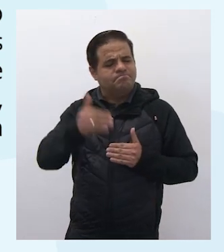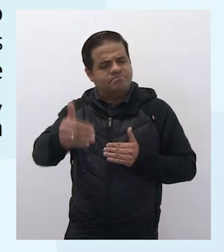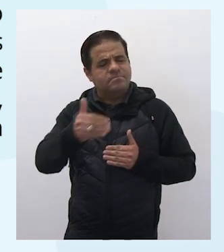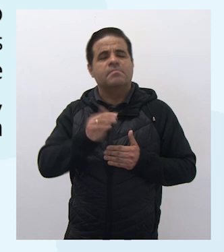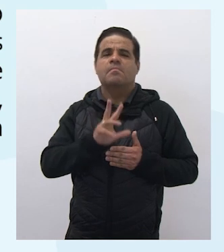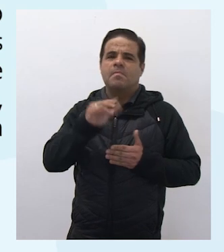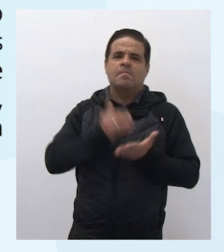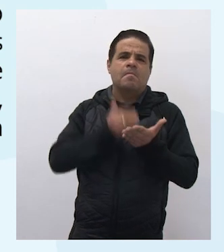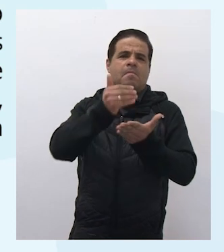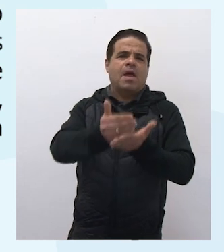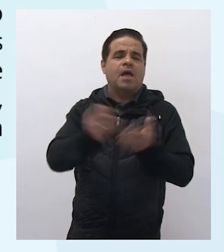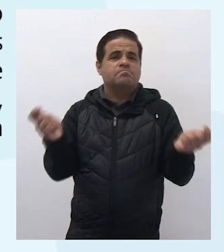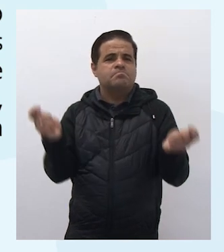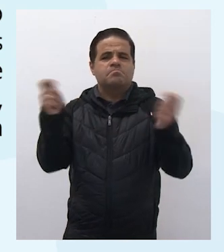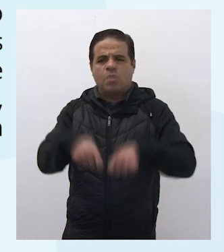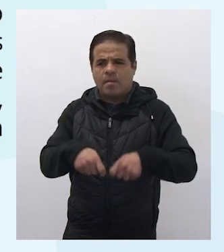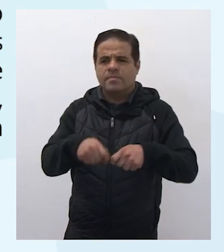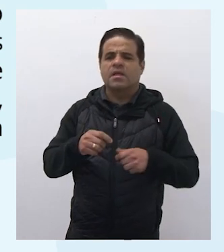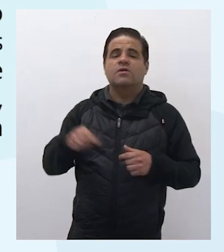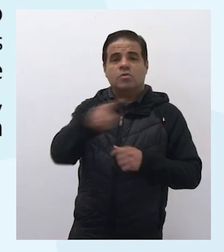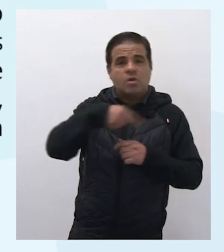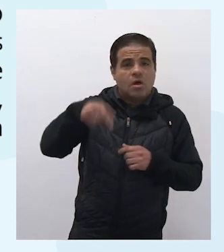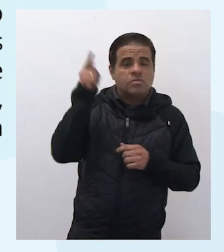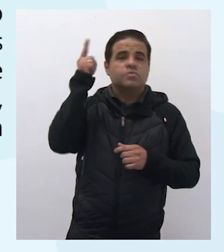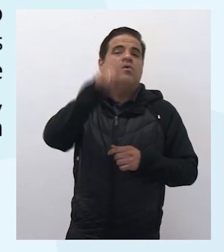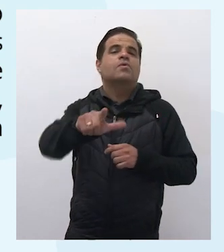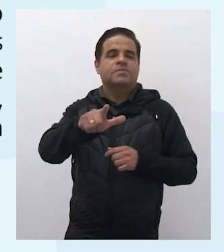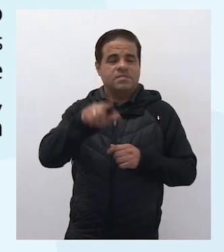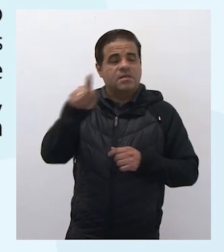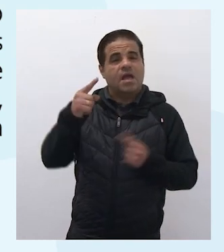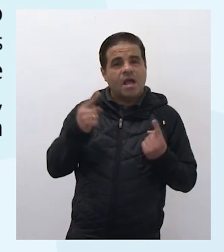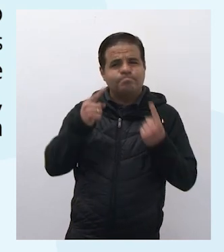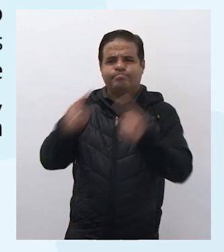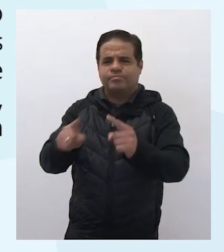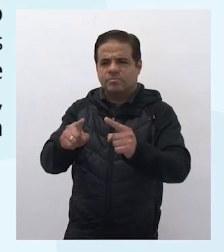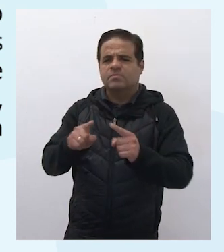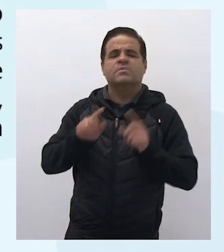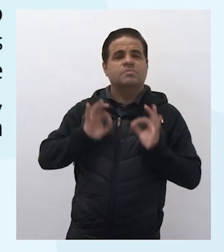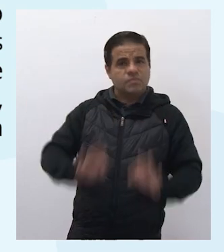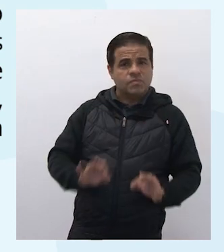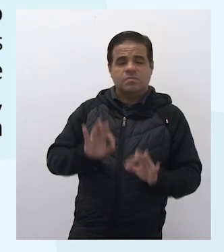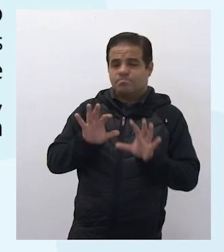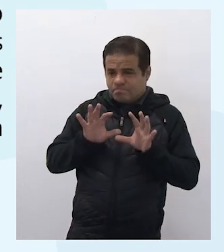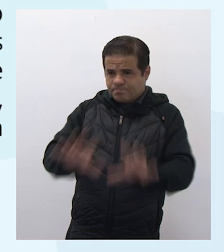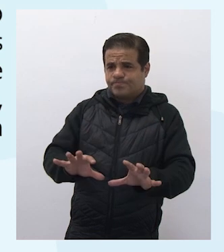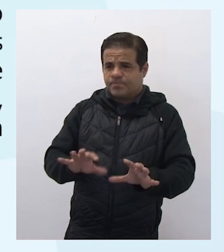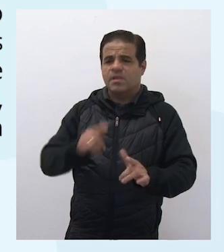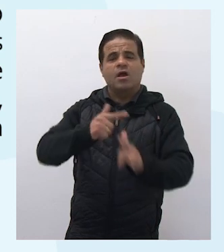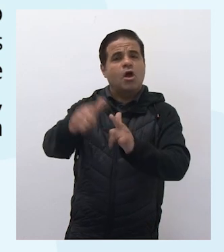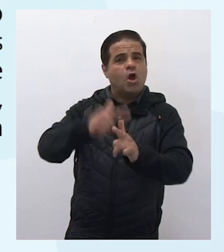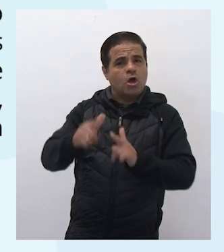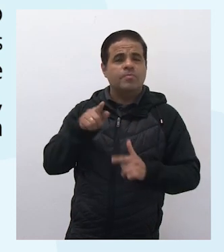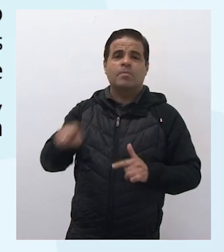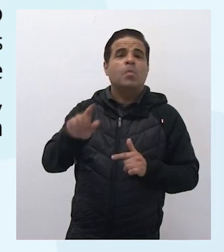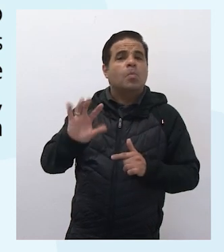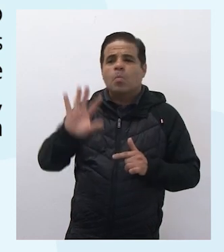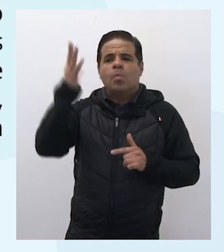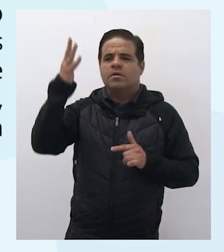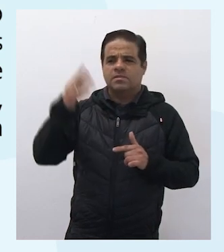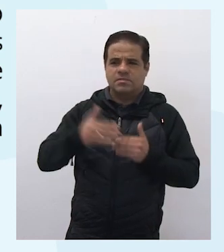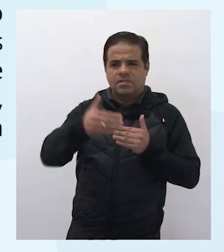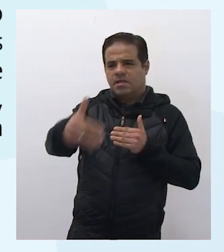maior vai ser a probabilidade da gente conseguir atacar realmente na causa raiz do problema, né?